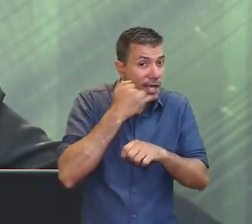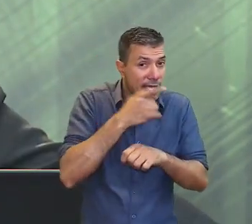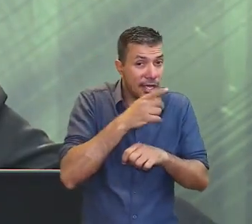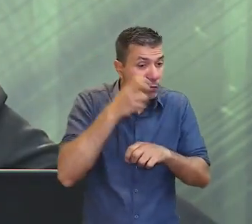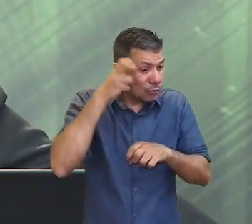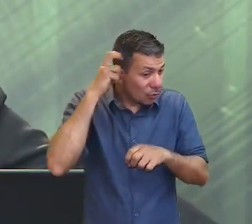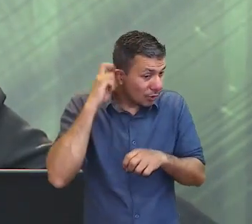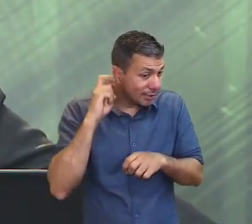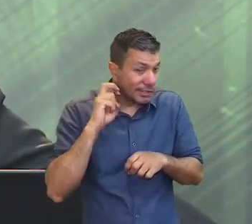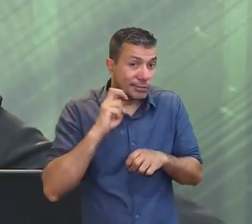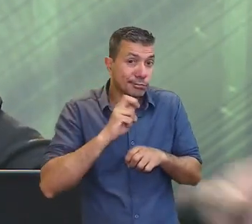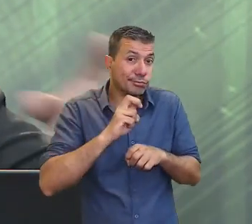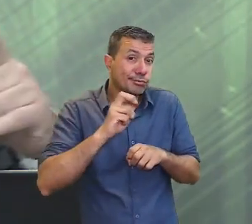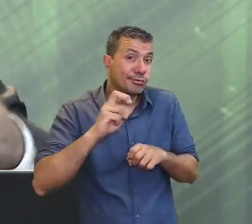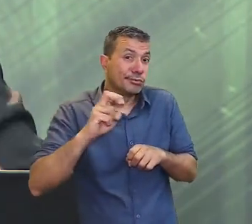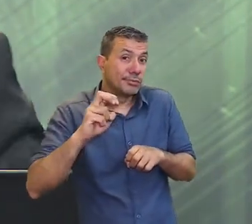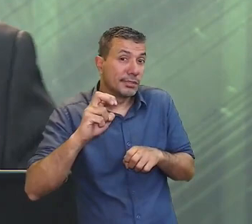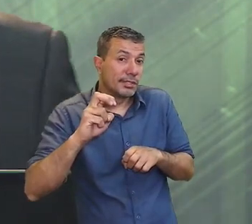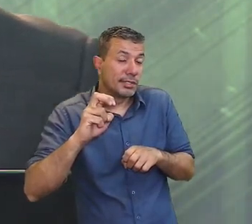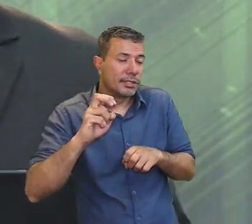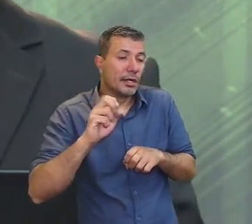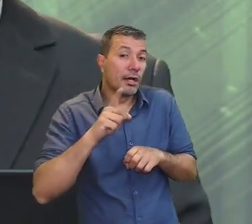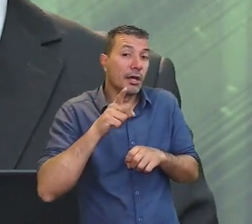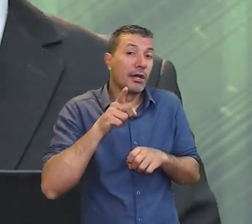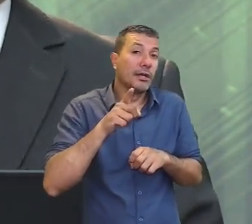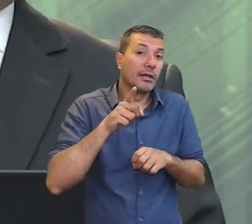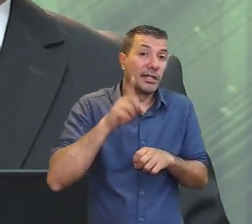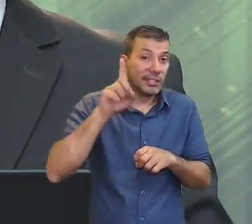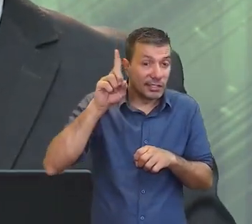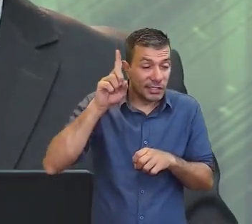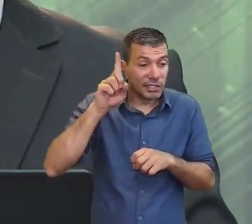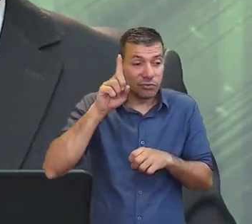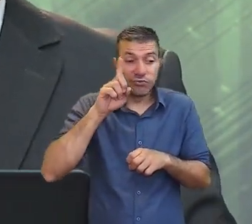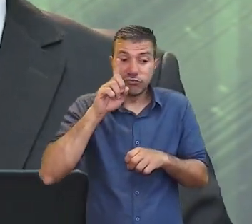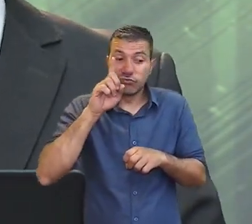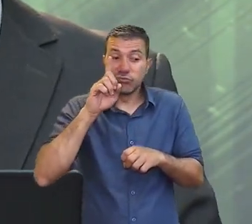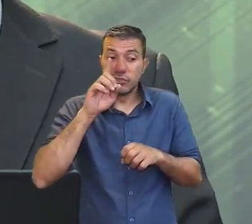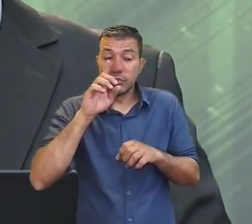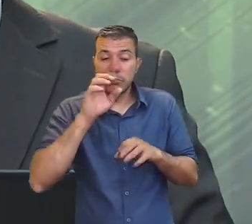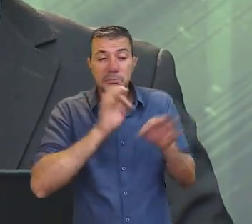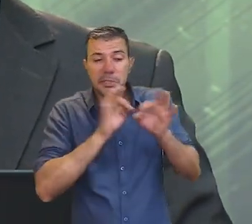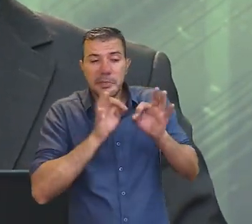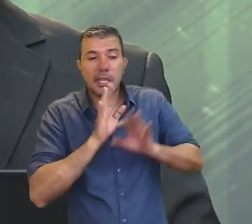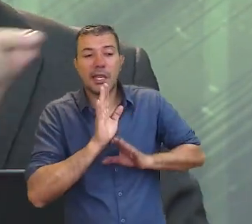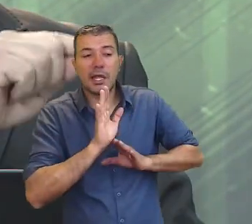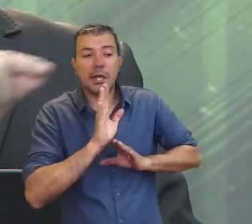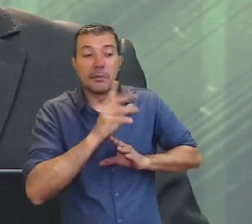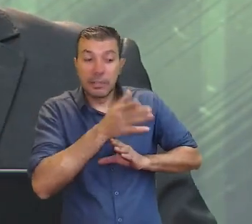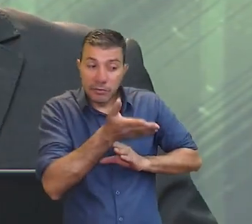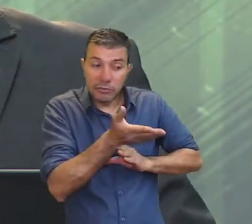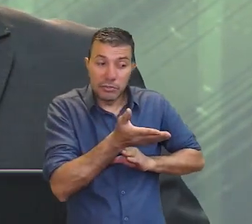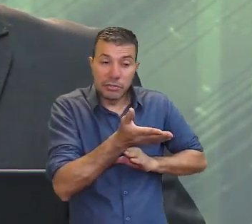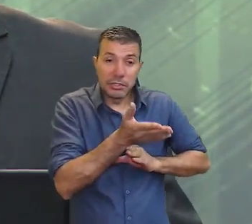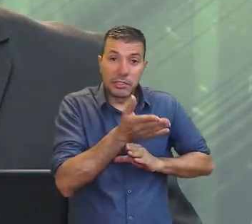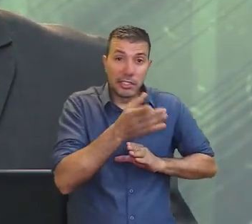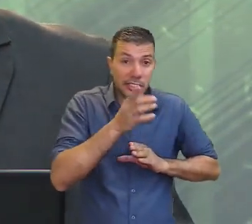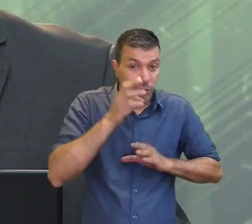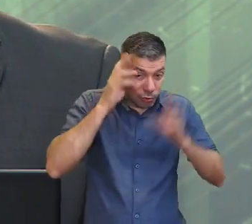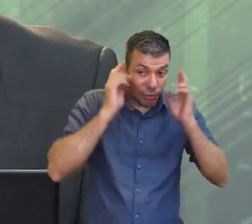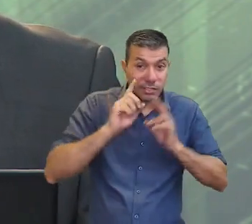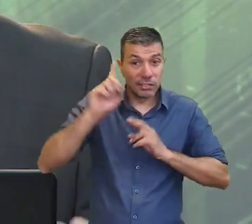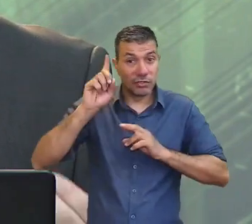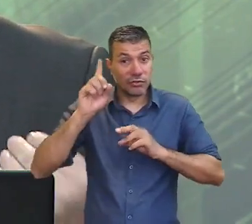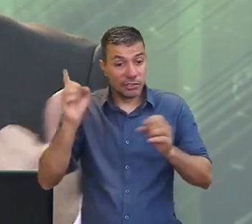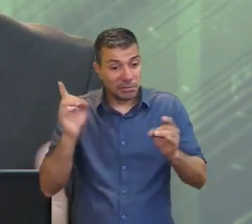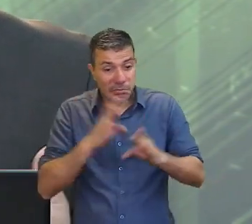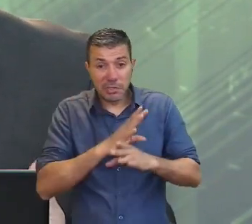cordeiro fugiu, Abraão, ele disse assim, ó: Deus proverá para si. E Deus proveu o Cordeiro, esse é o Cordeiro de Deus que tira o pecado